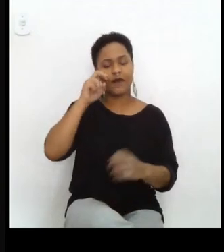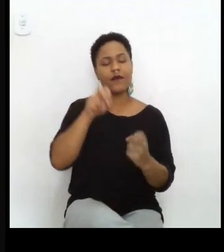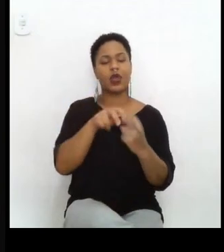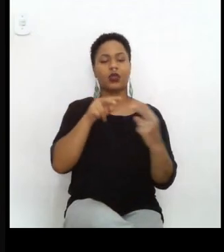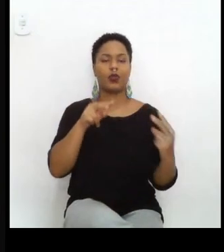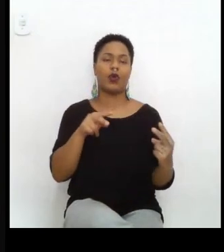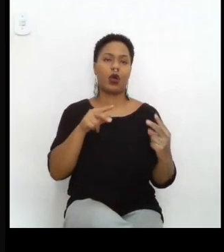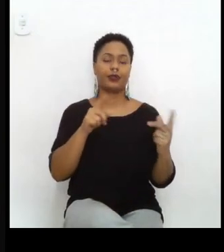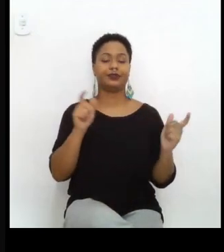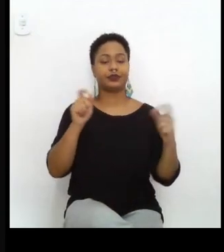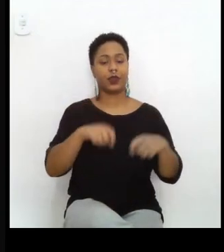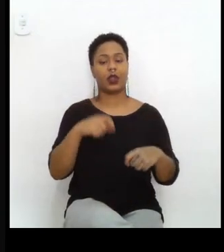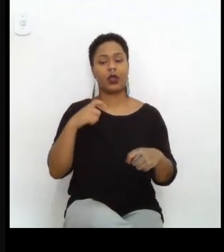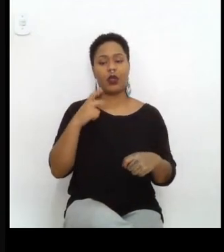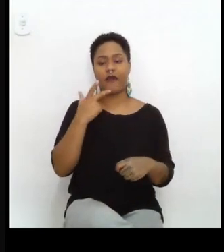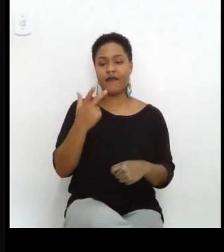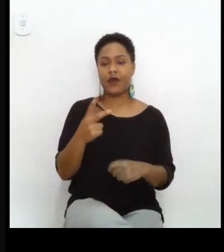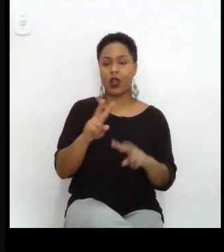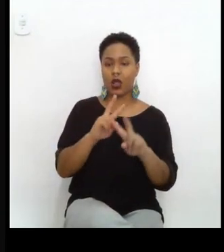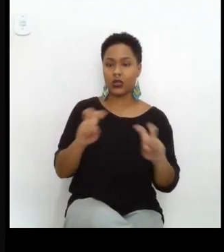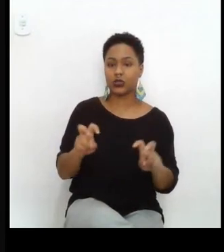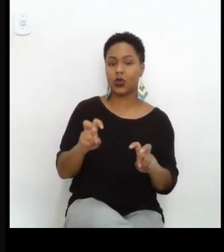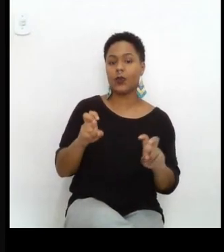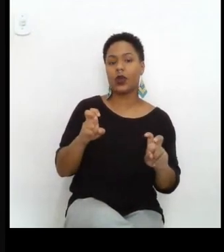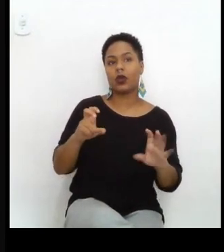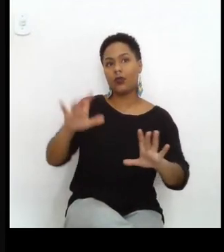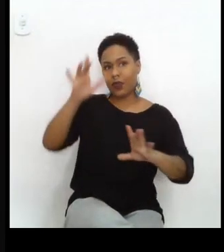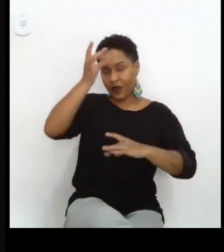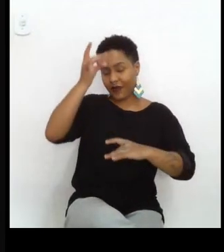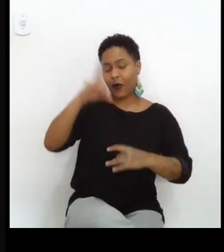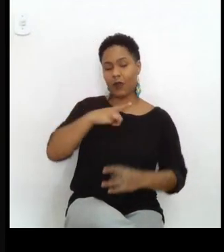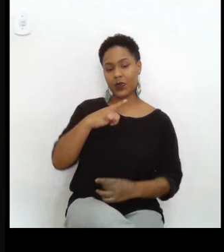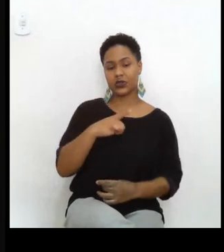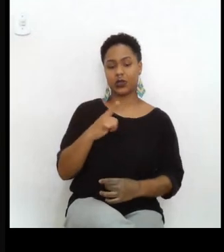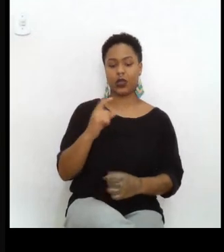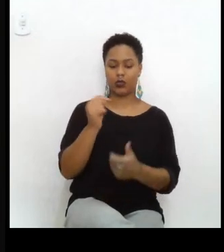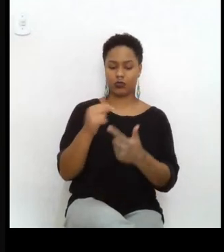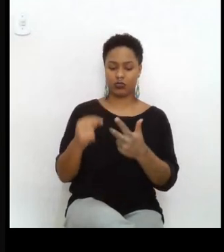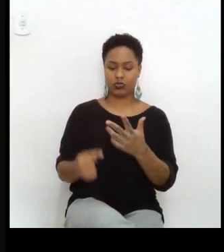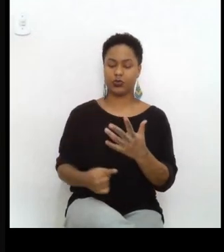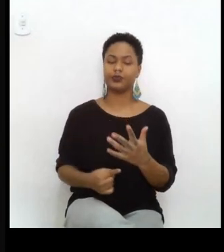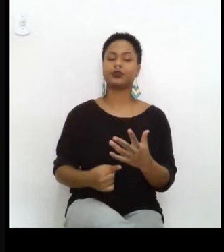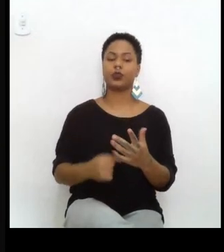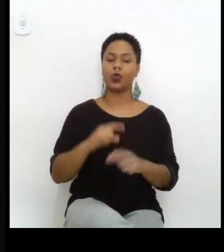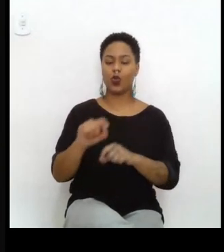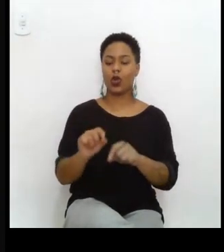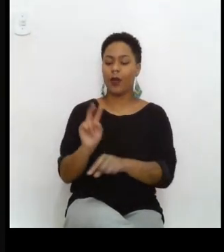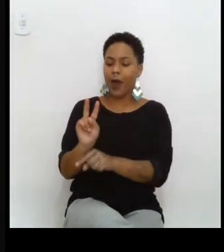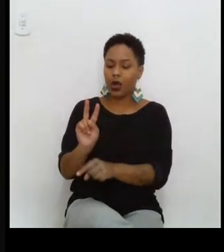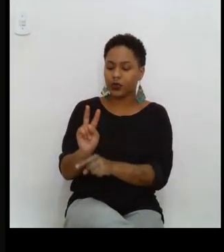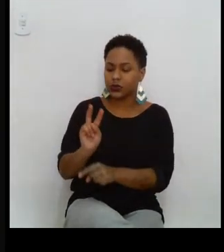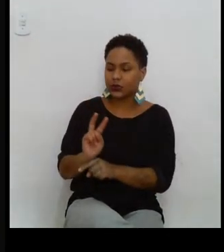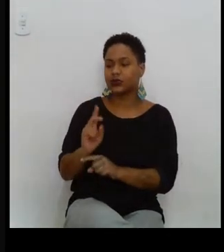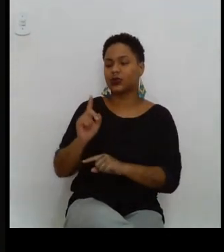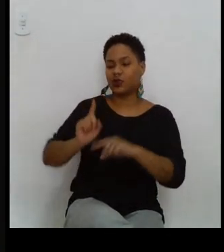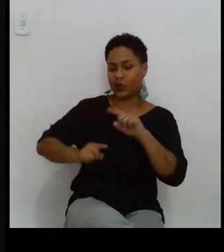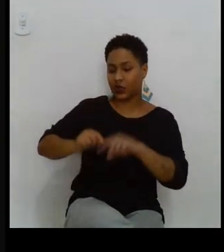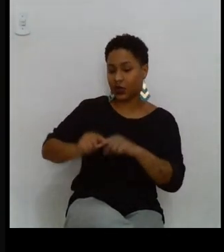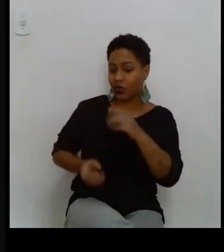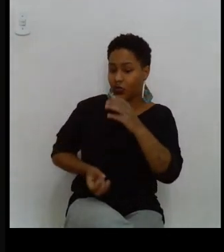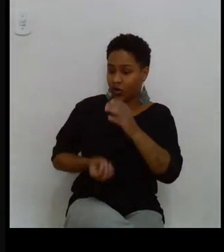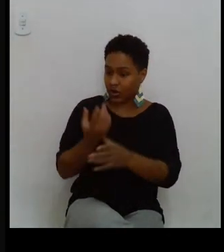justo dessa performance que tem um componente funcional obviamente de manutenção material de criar condições materiais de